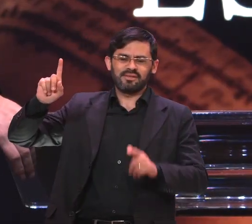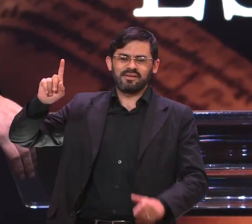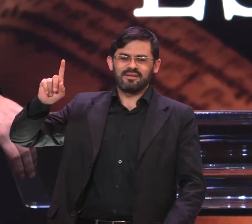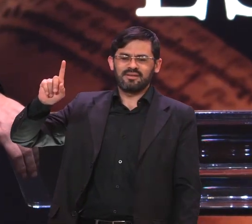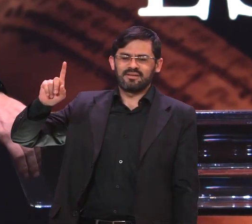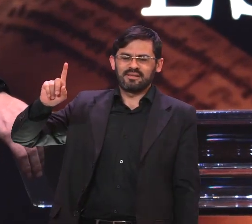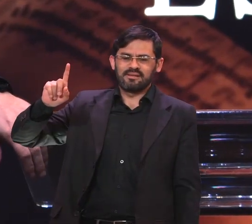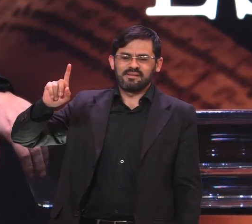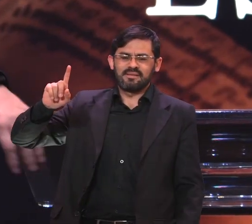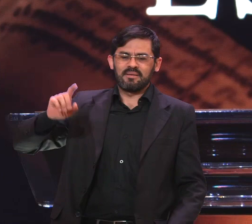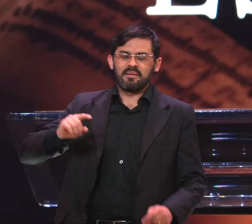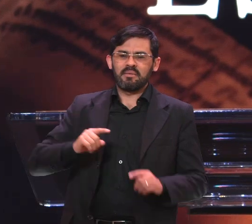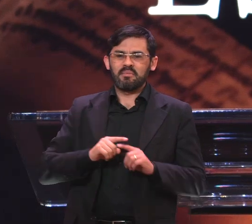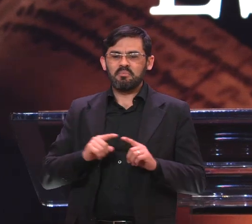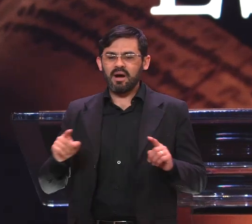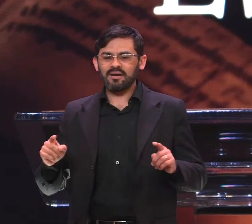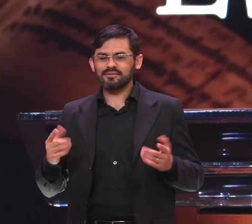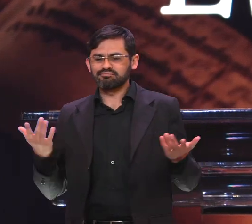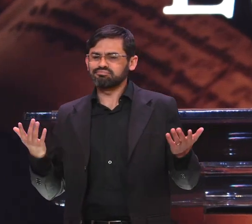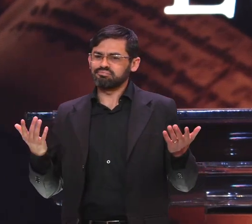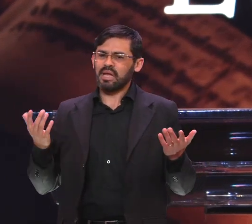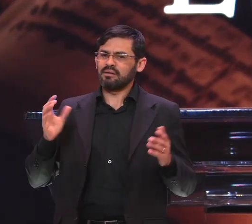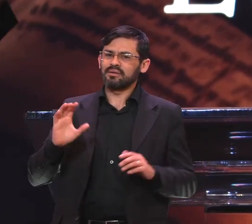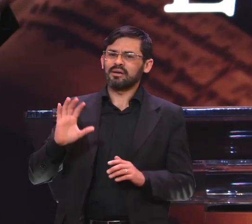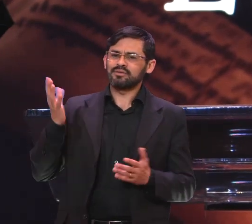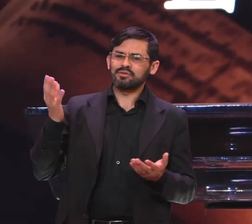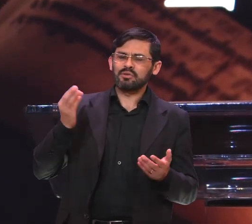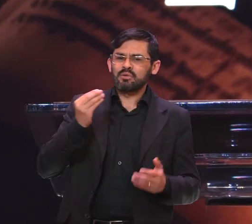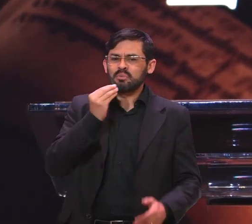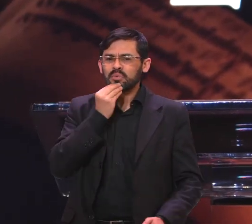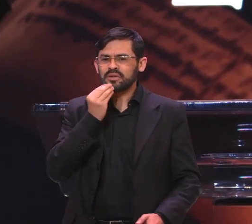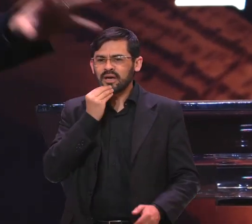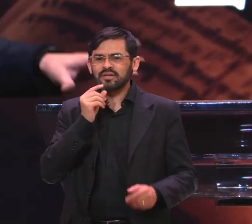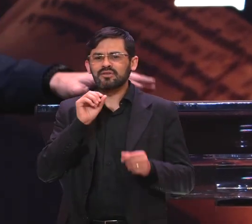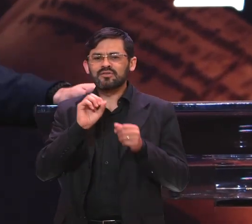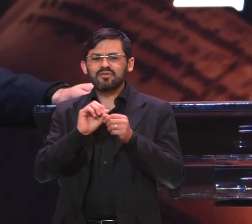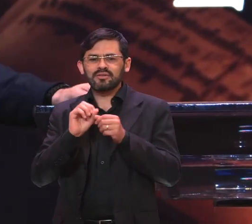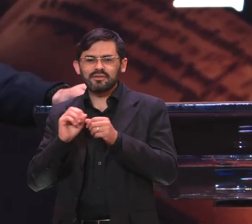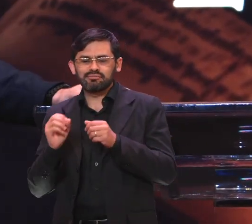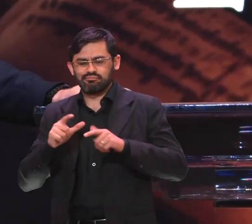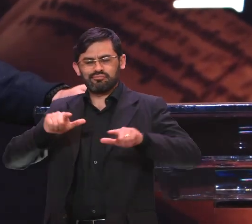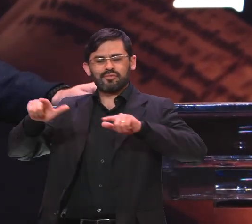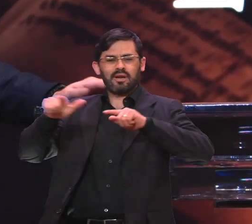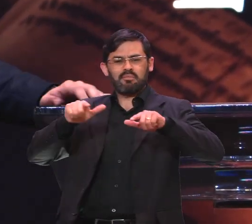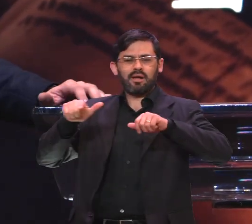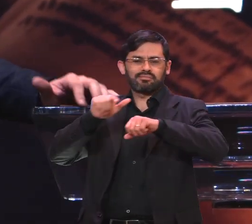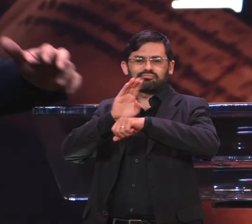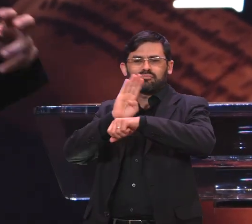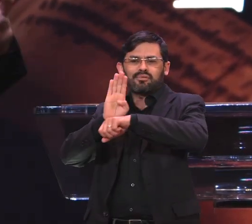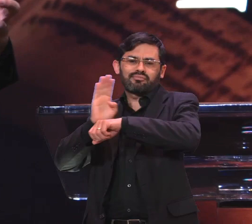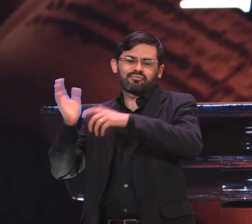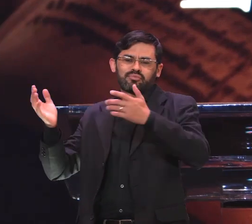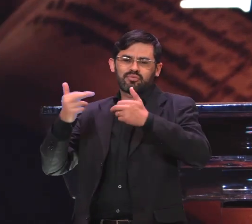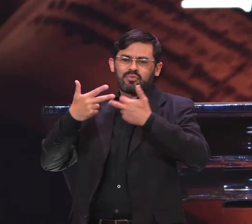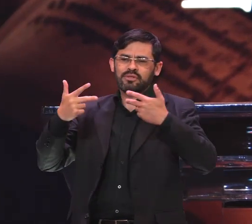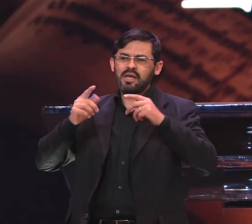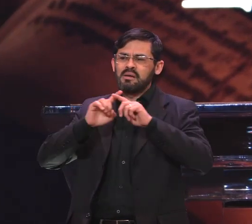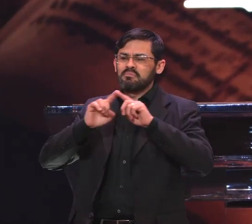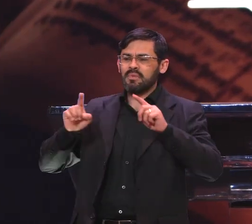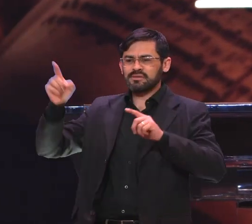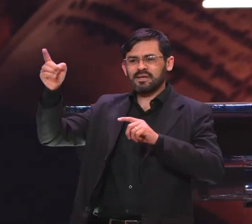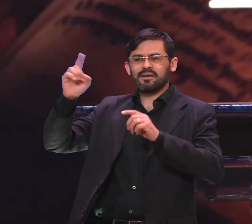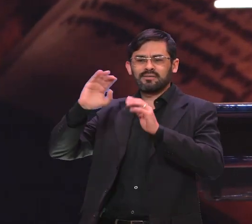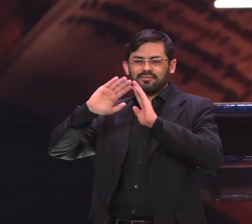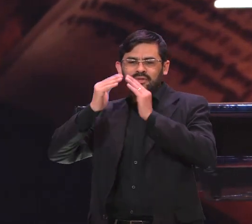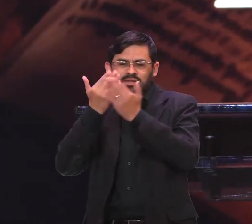e tinham surgido oportunidades dele fazer propaganda, mas lá no colégio, alguns estavam pedindo para ele